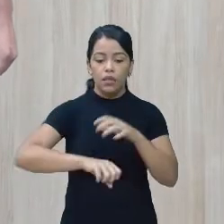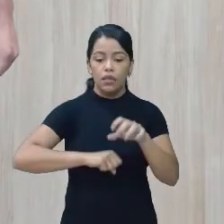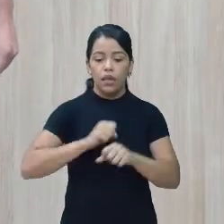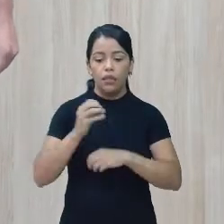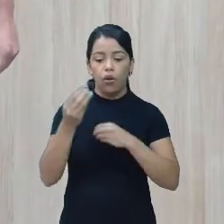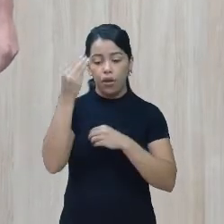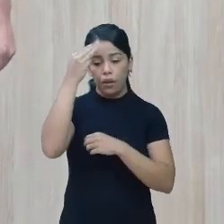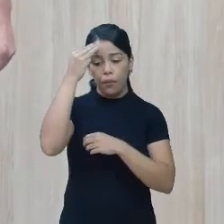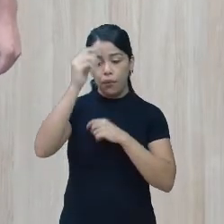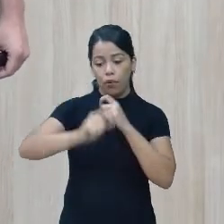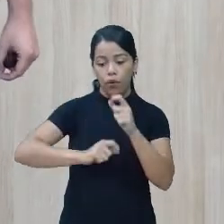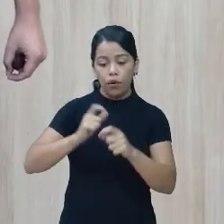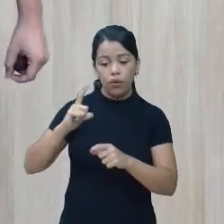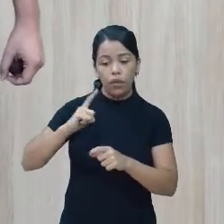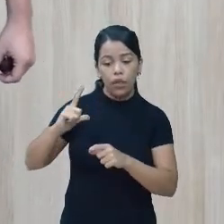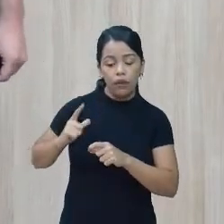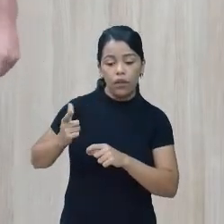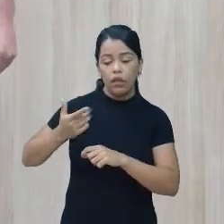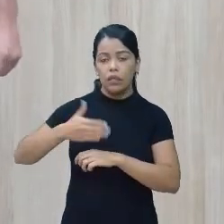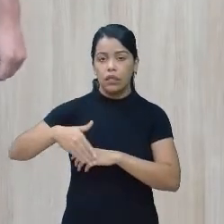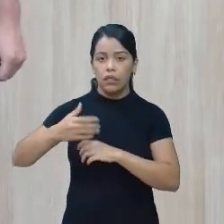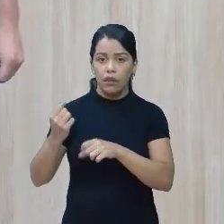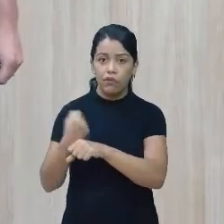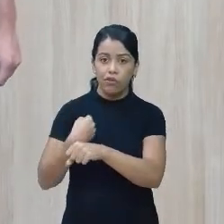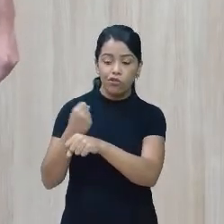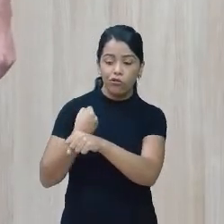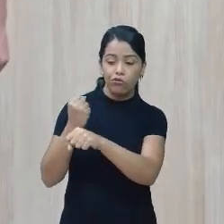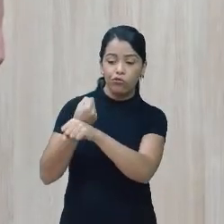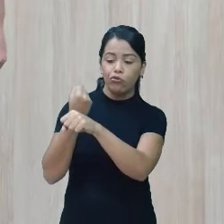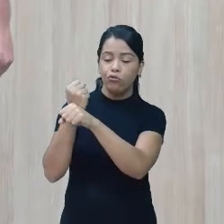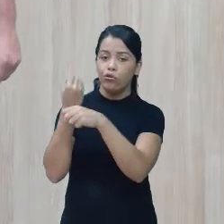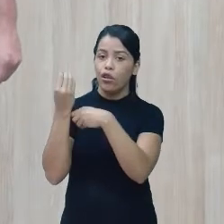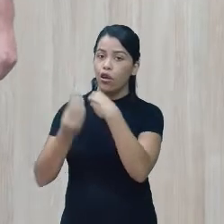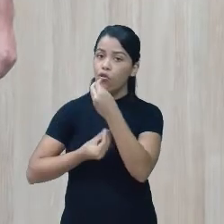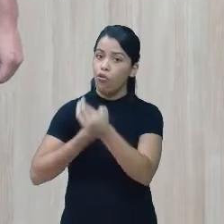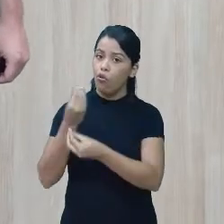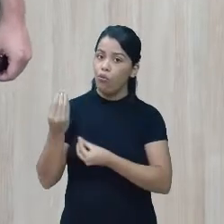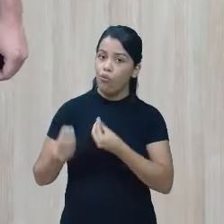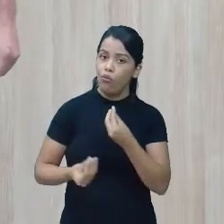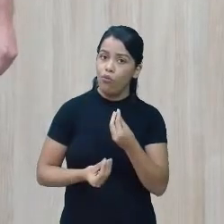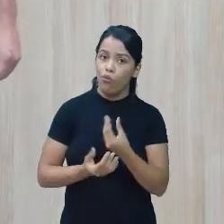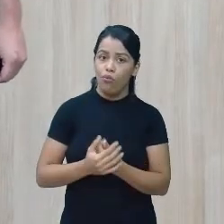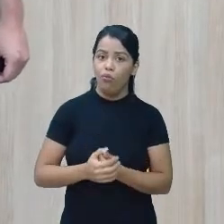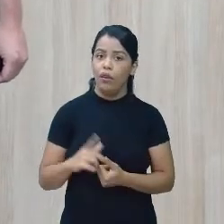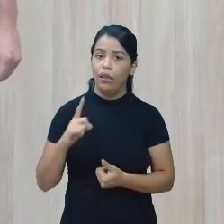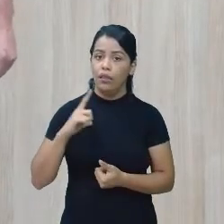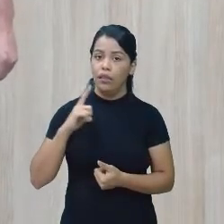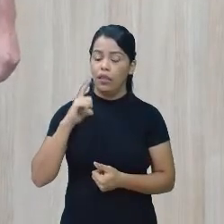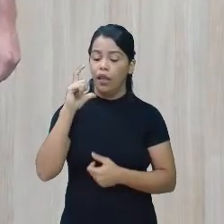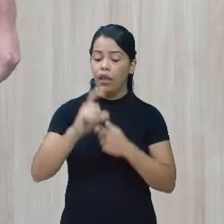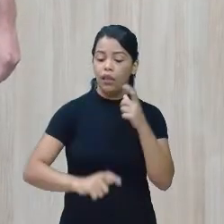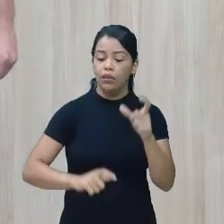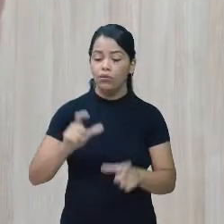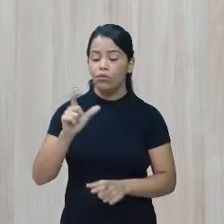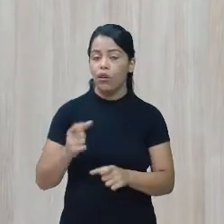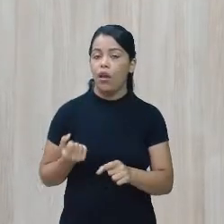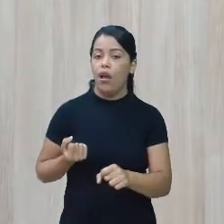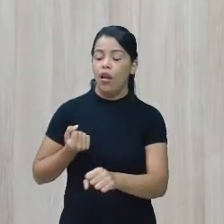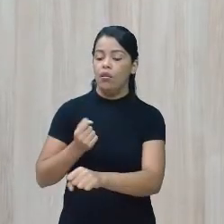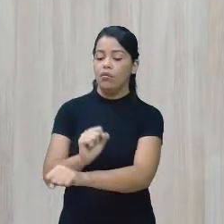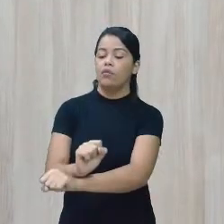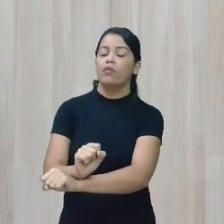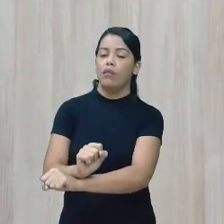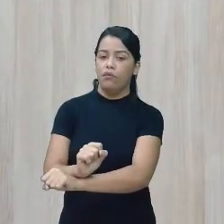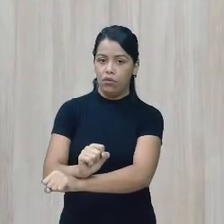foi demarcada, foi escrita, foi construída, foi modelada a partir da presença marcante da escravidão, como foi